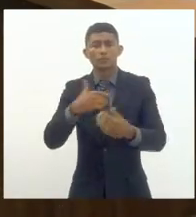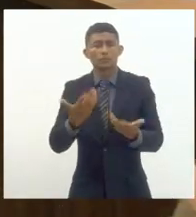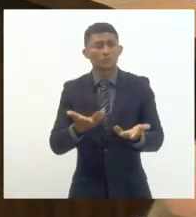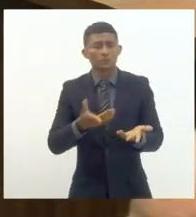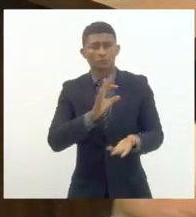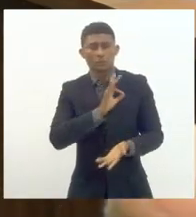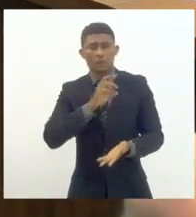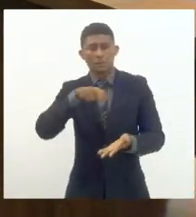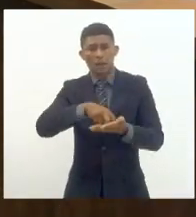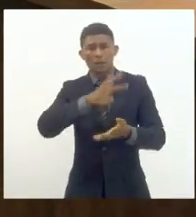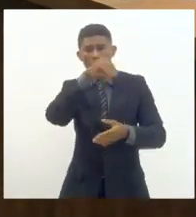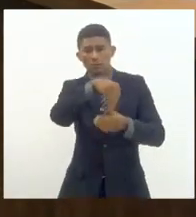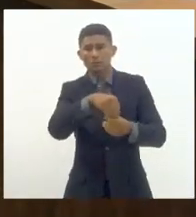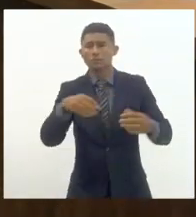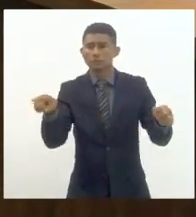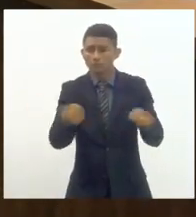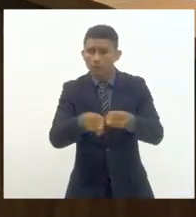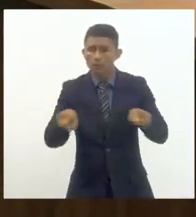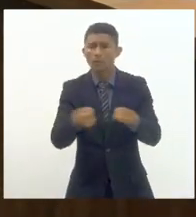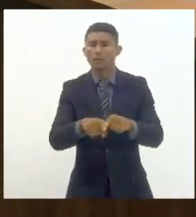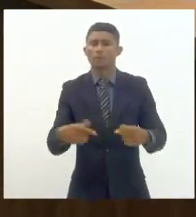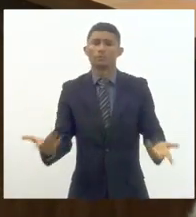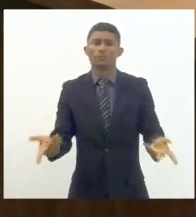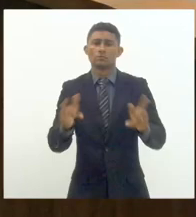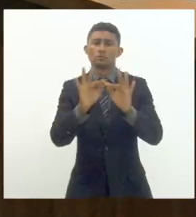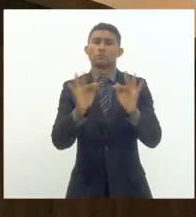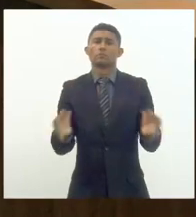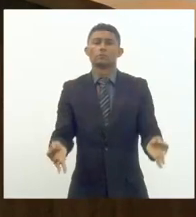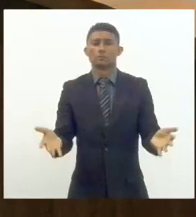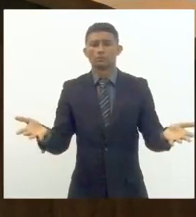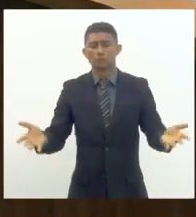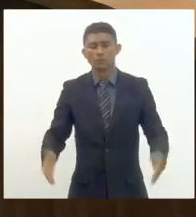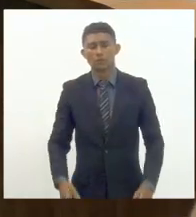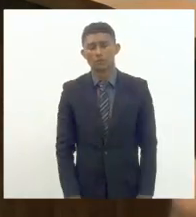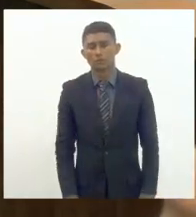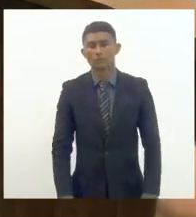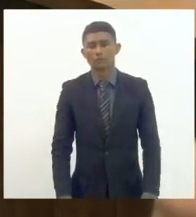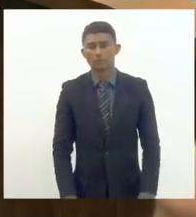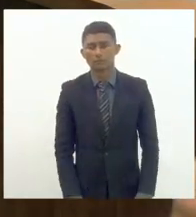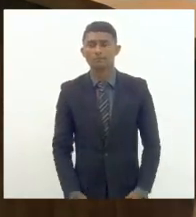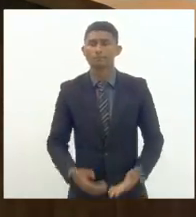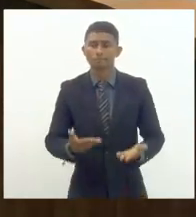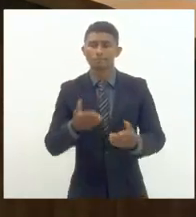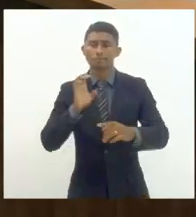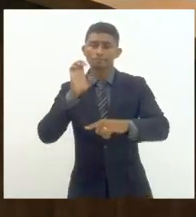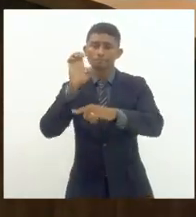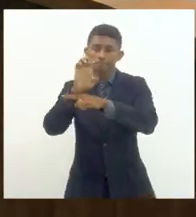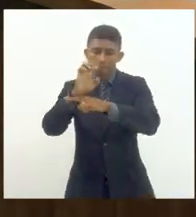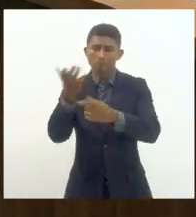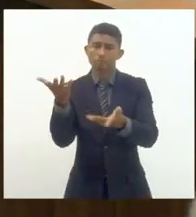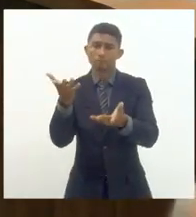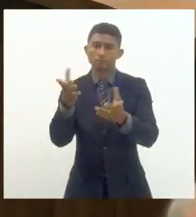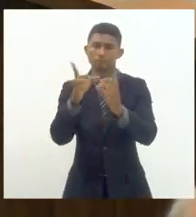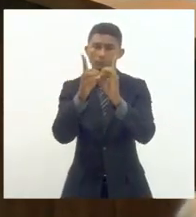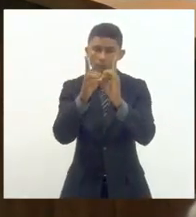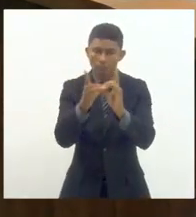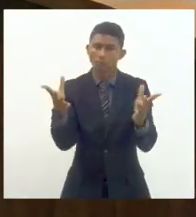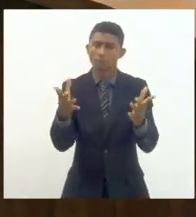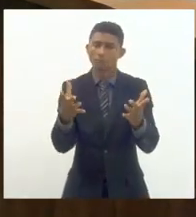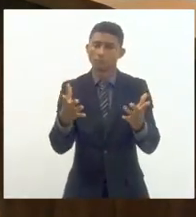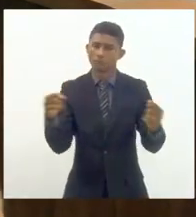Penal? Isso é uma questão simples do Estado Democrático de Direito. Em todas